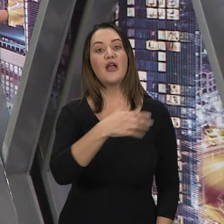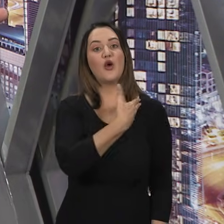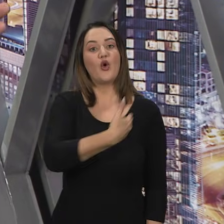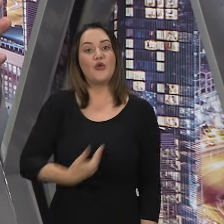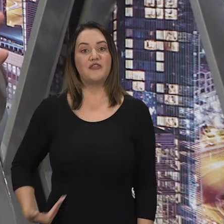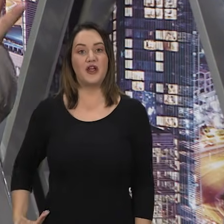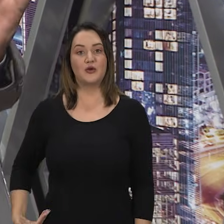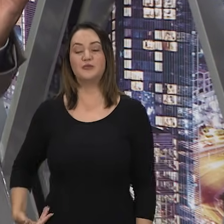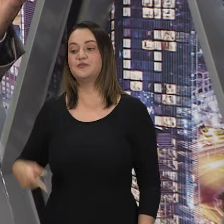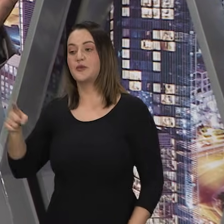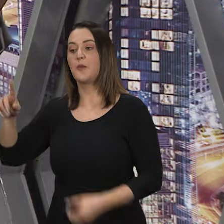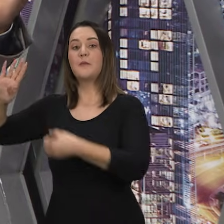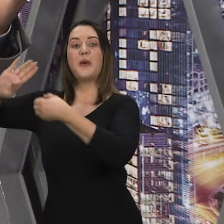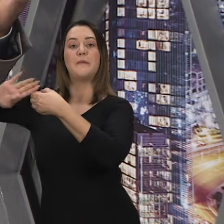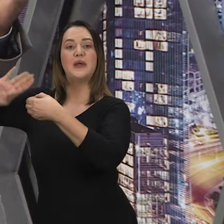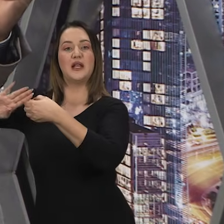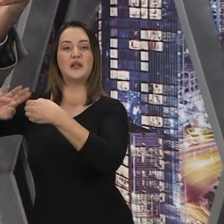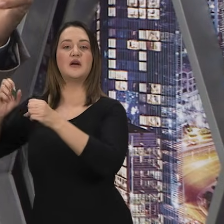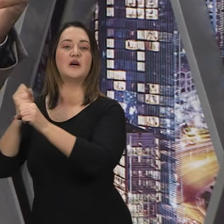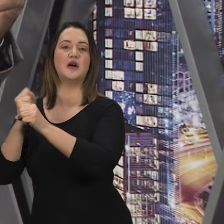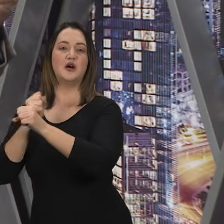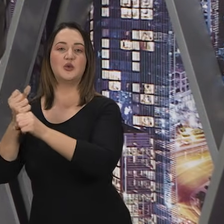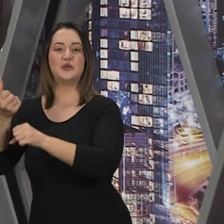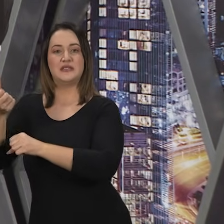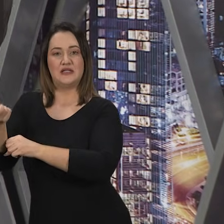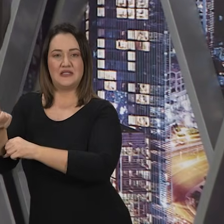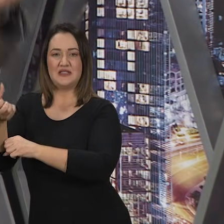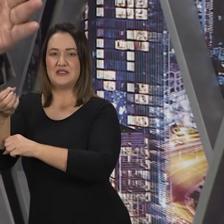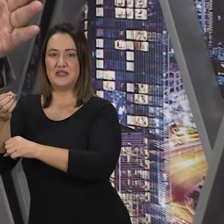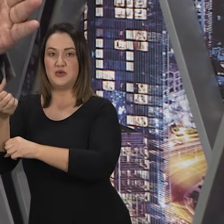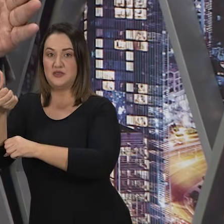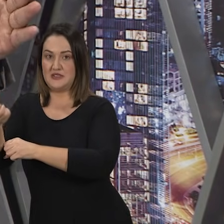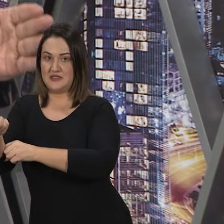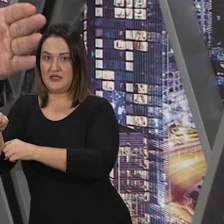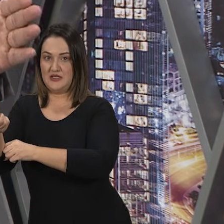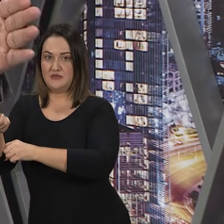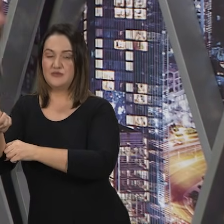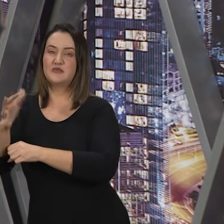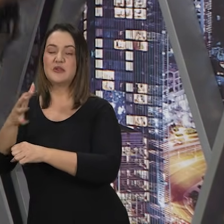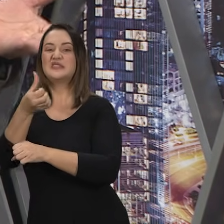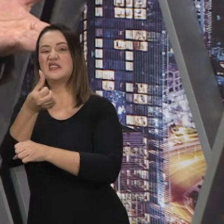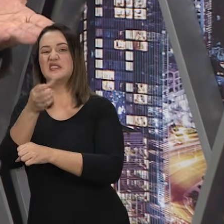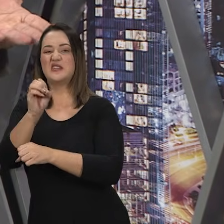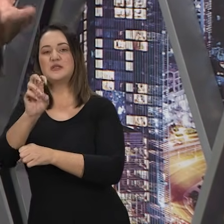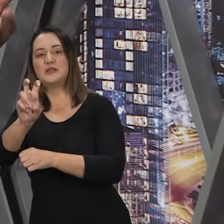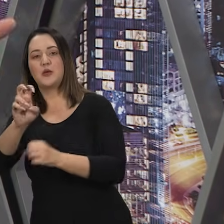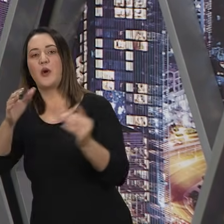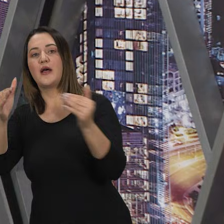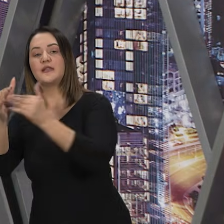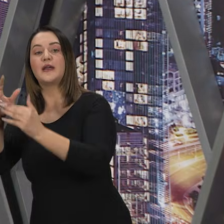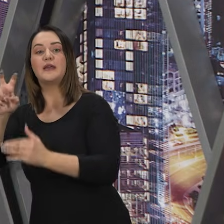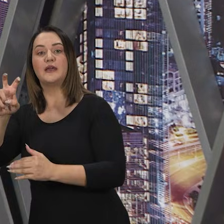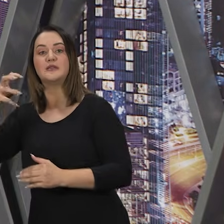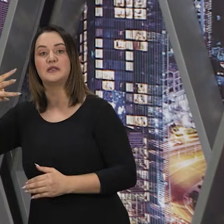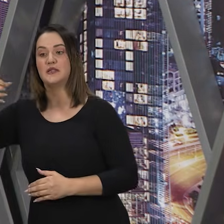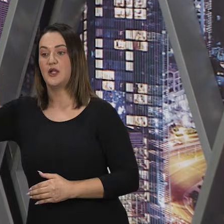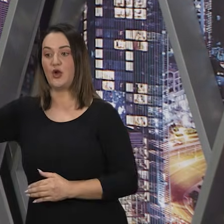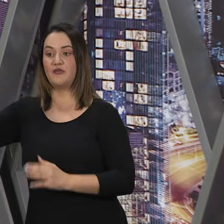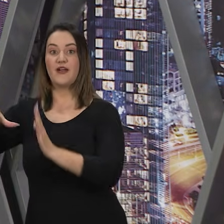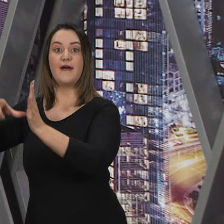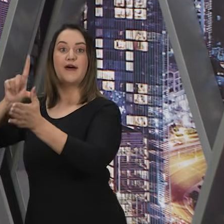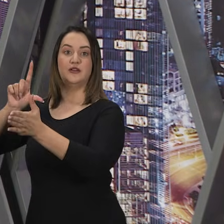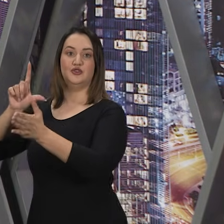reis. Então, veja, Babilônia dominou do ano 606 ou 605 até